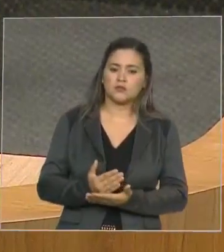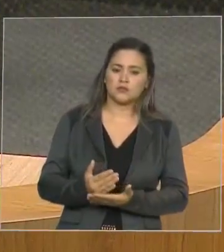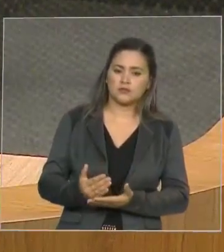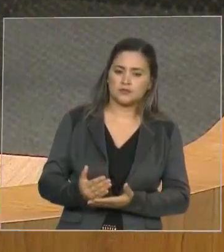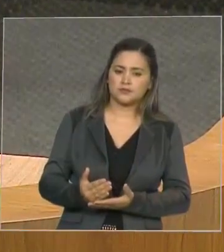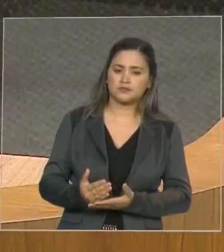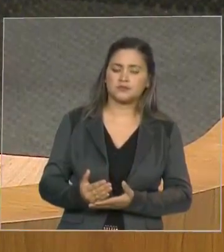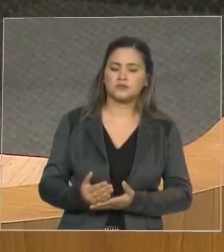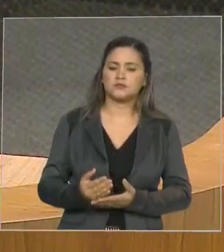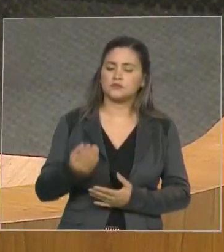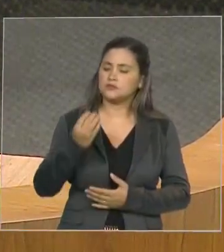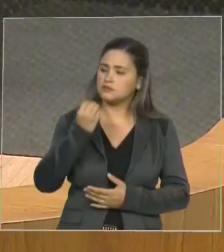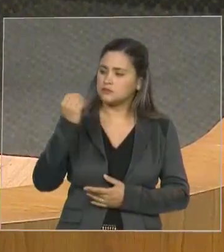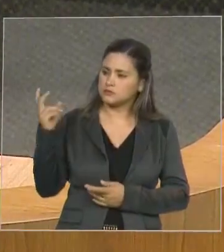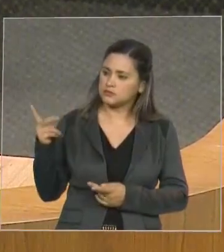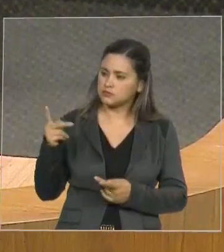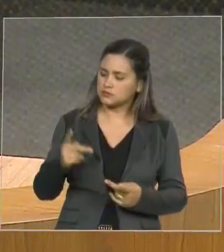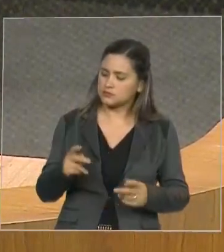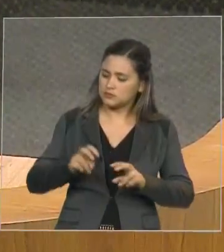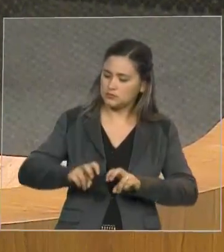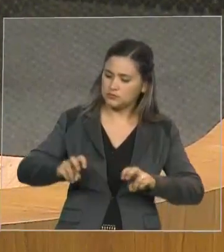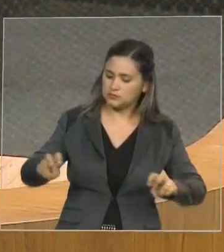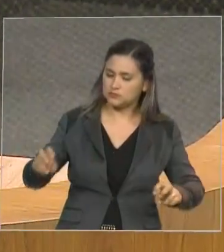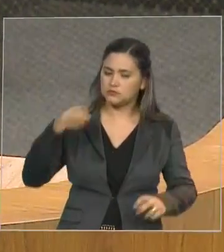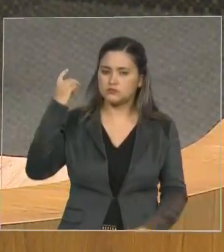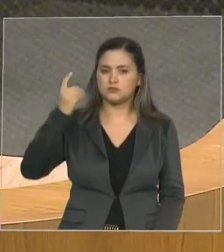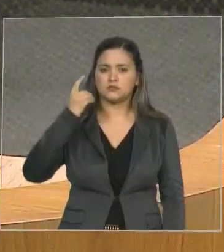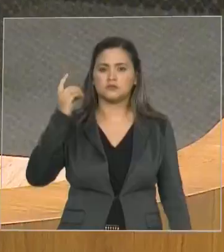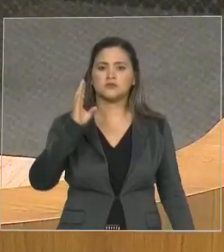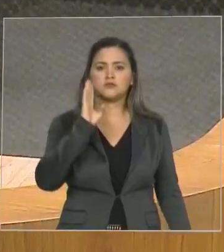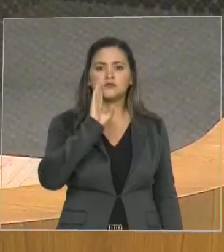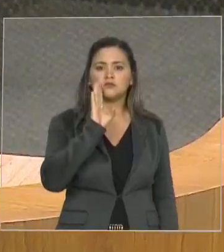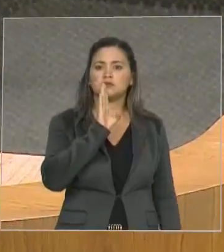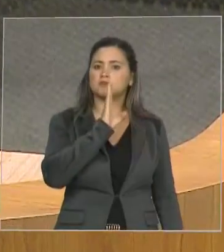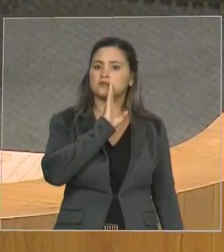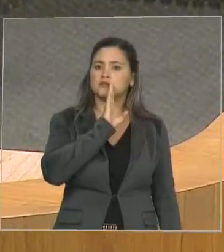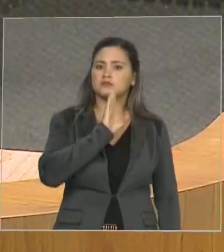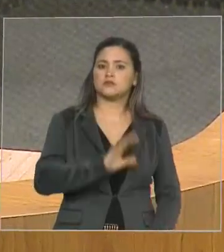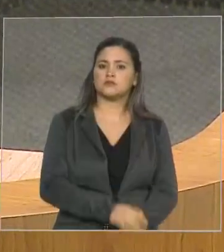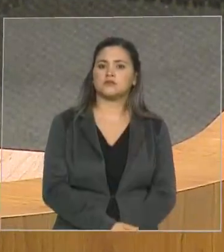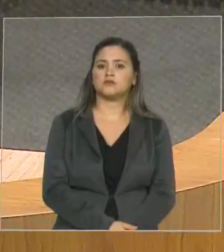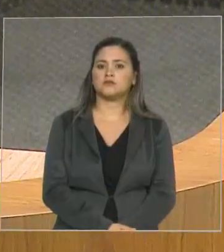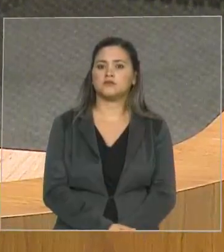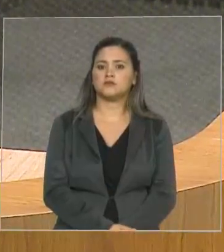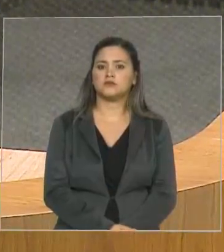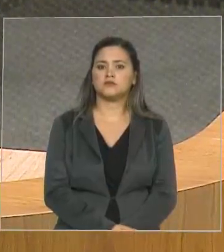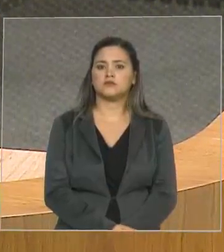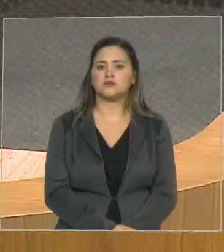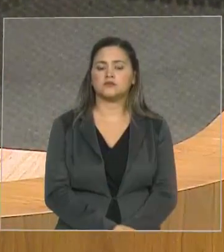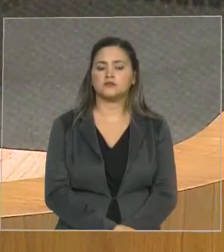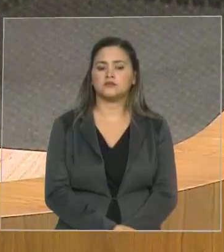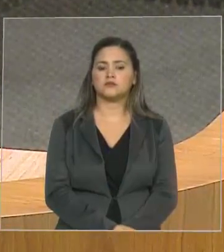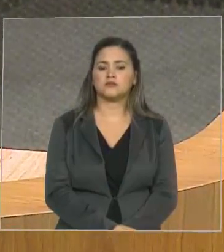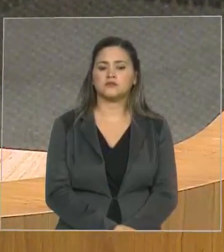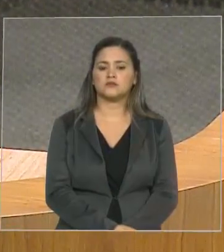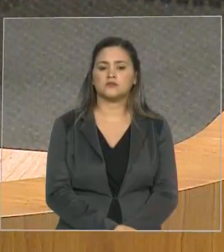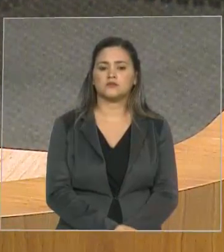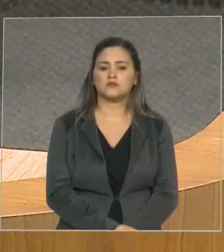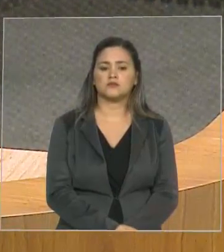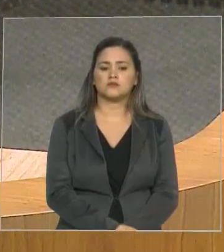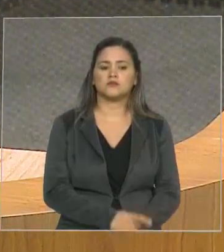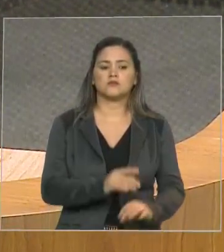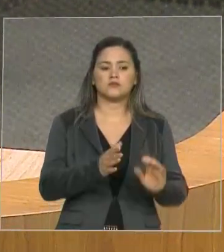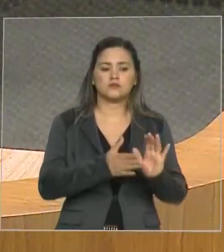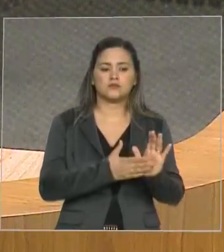mesa, o excelentíssimo senhor deputado Bira do Pindaré, que é autor do requerimento, e